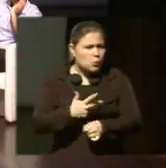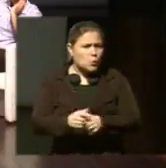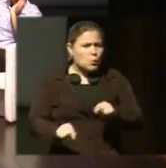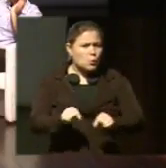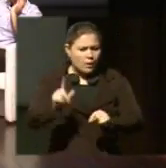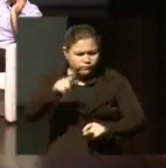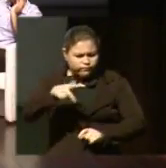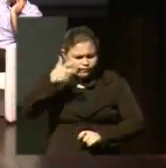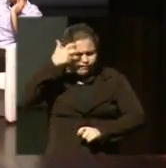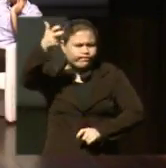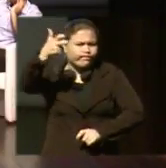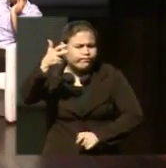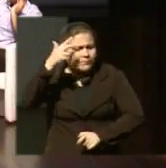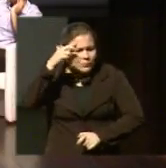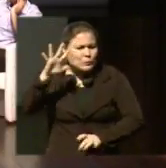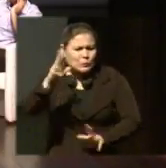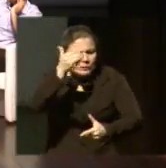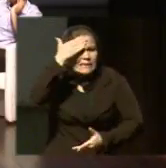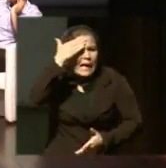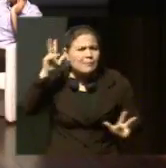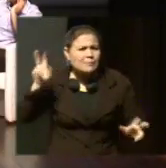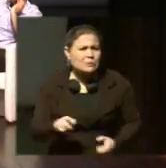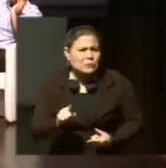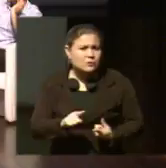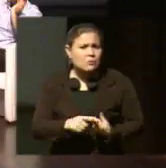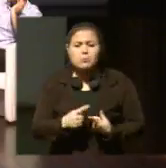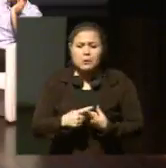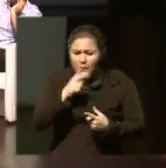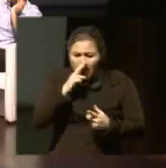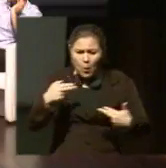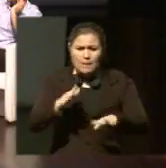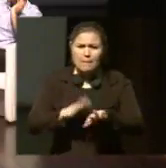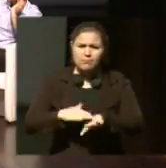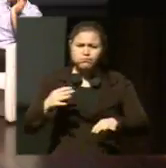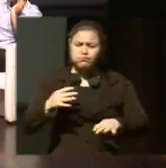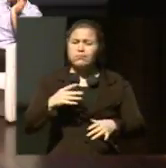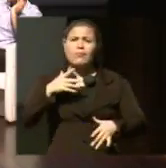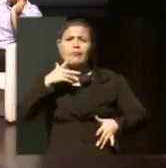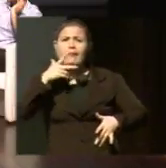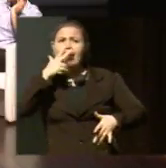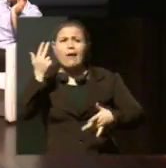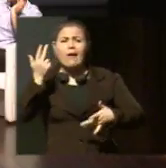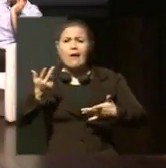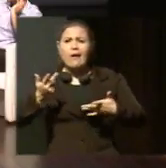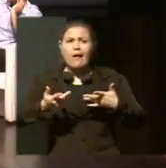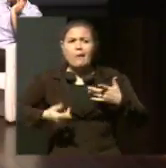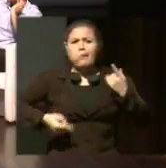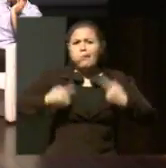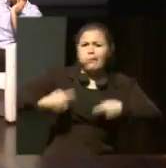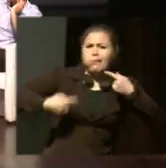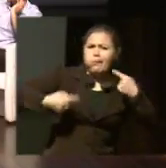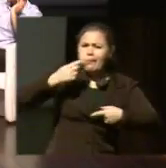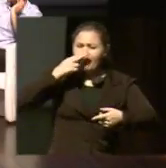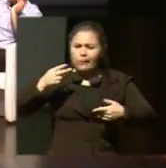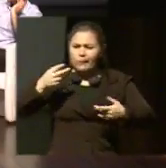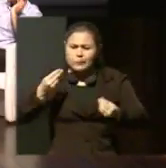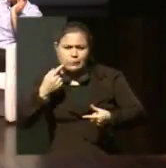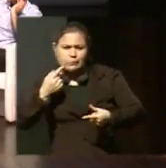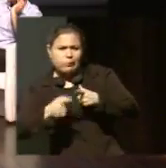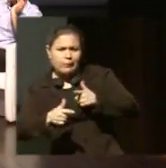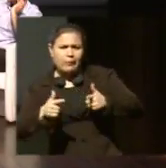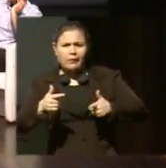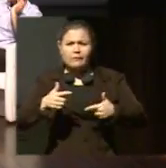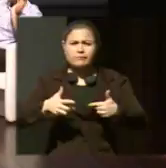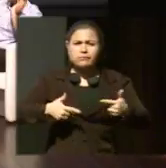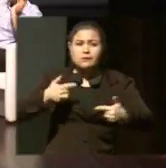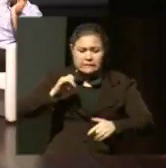sabedoria e todo mundo sabe disso. Por que que isso é algo tão polêmico? Por que que isso é algo tão polêmico, se as